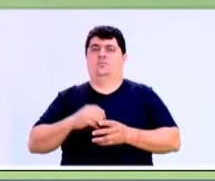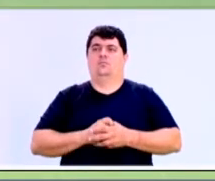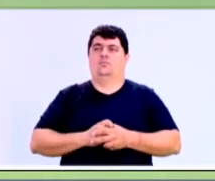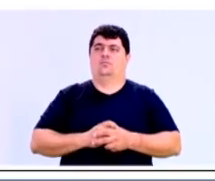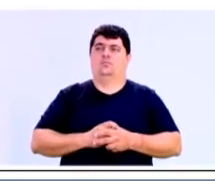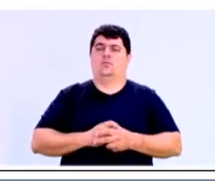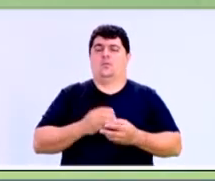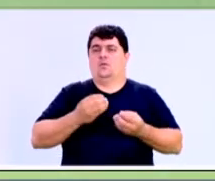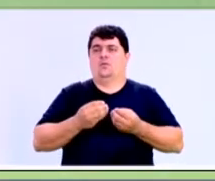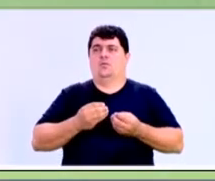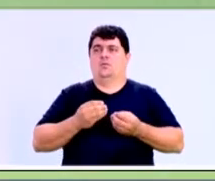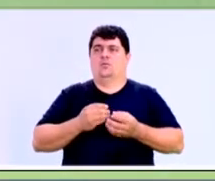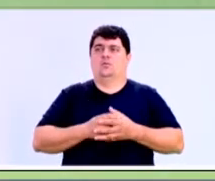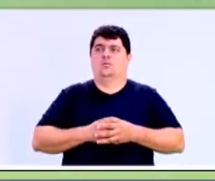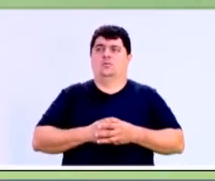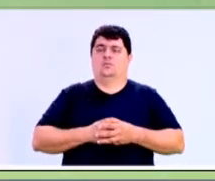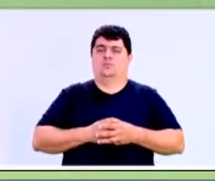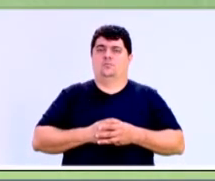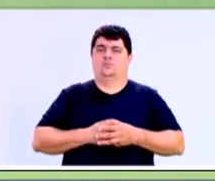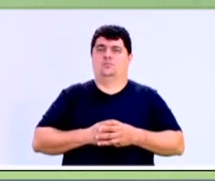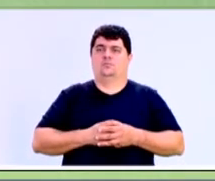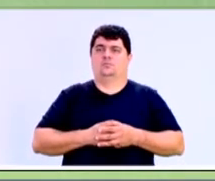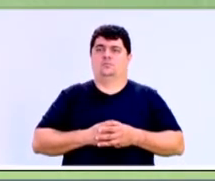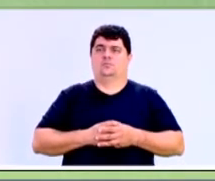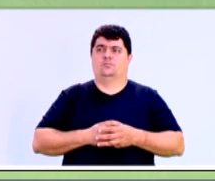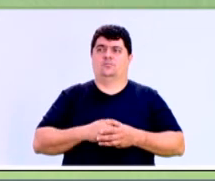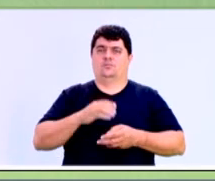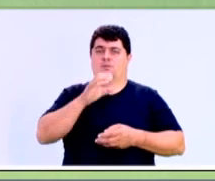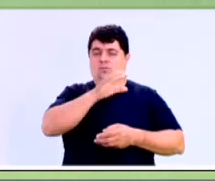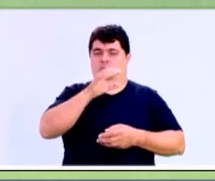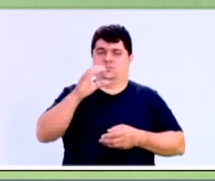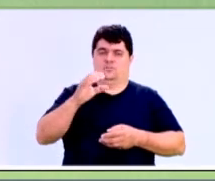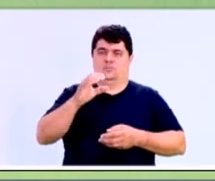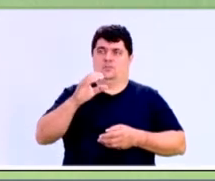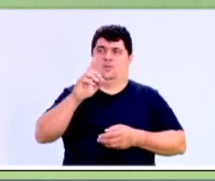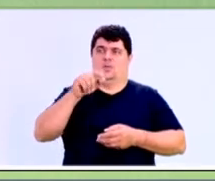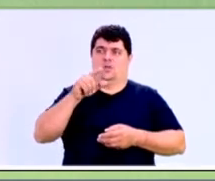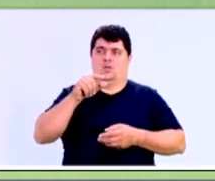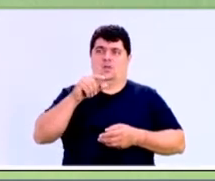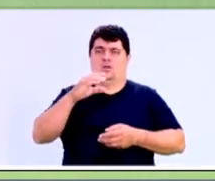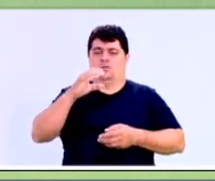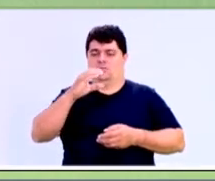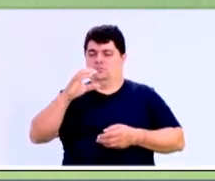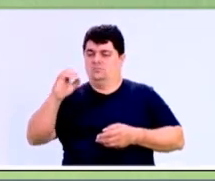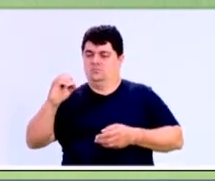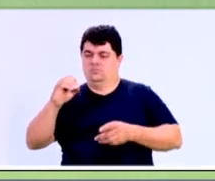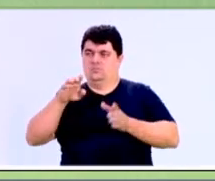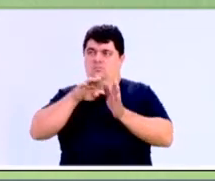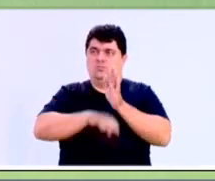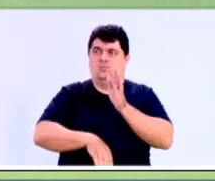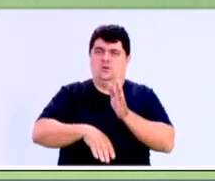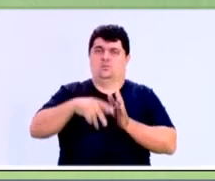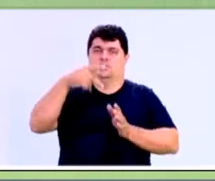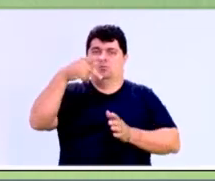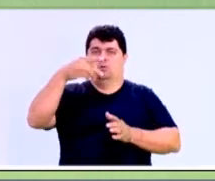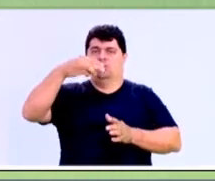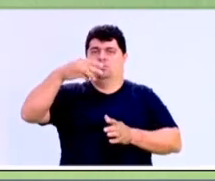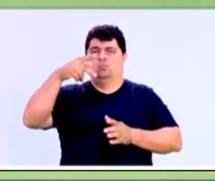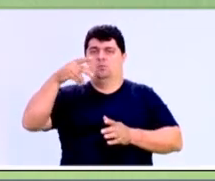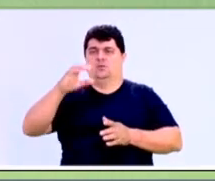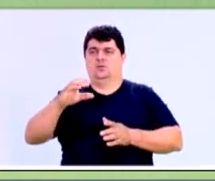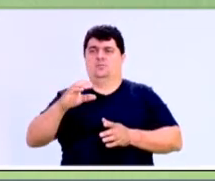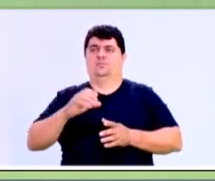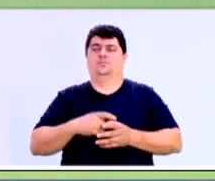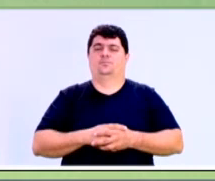como é que funciona esse ciclo? O ciclo de caixa é o ciclo operacional menos o